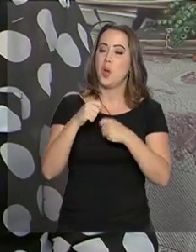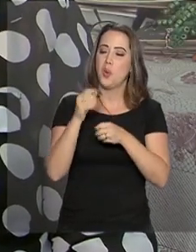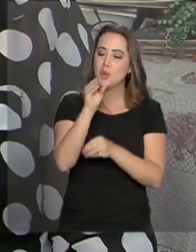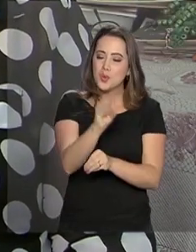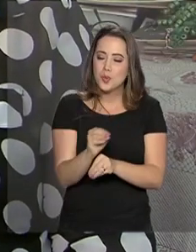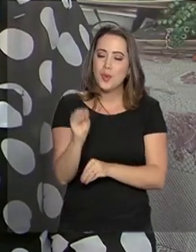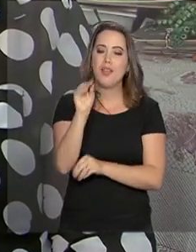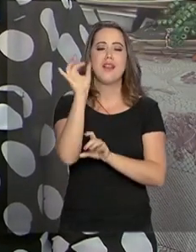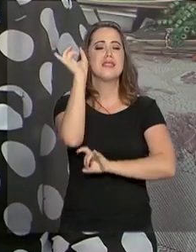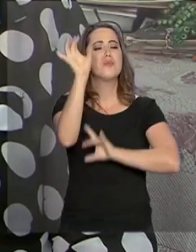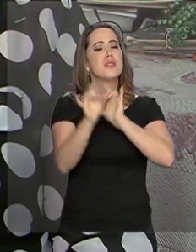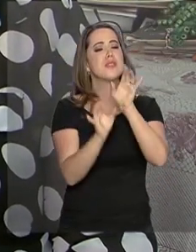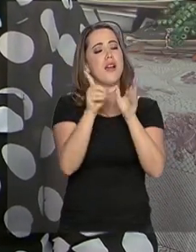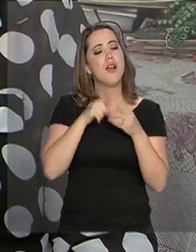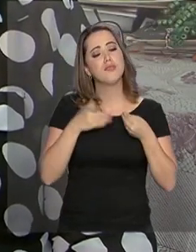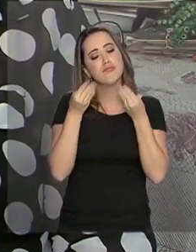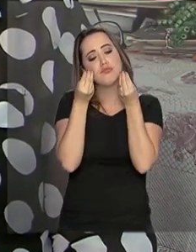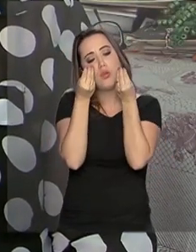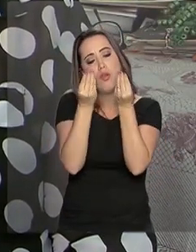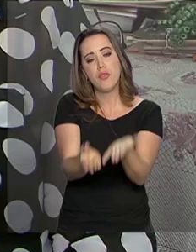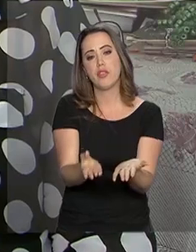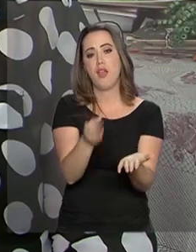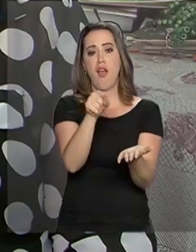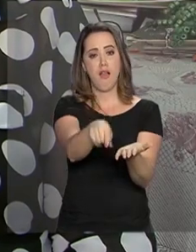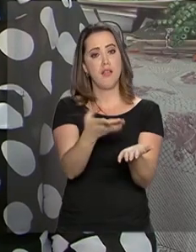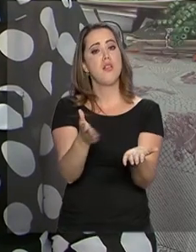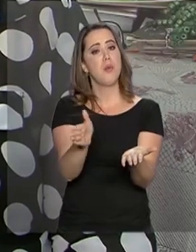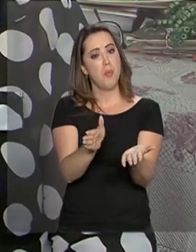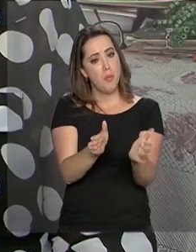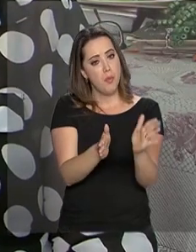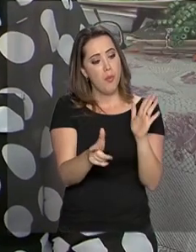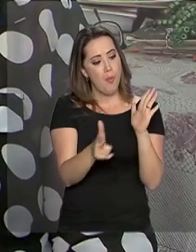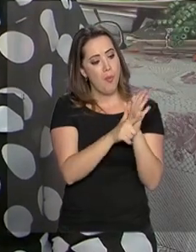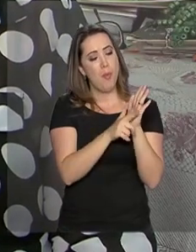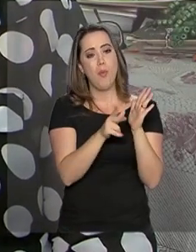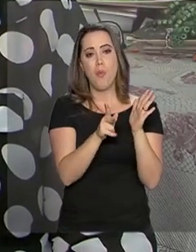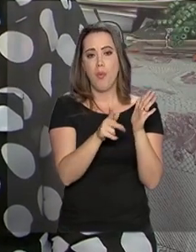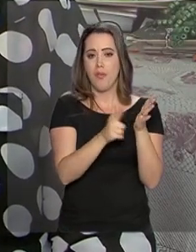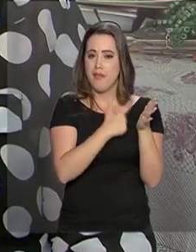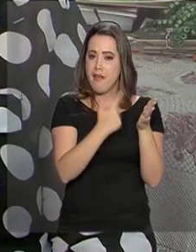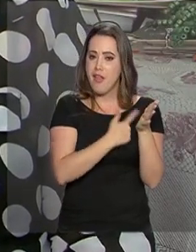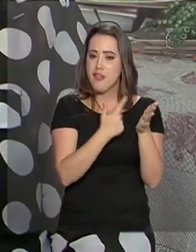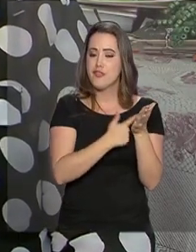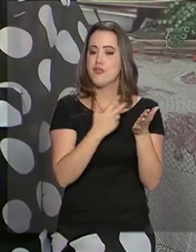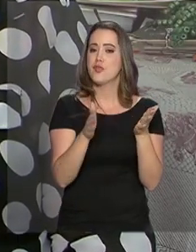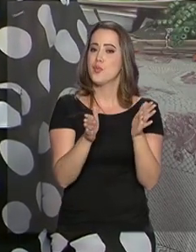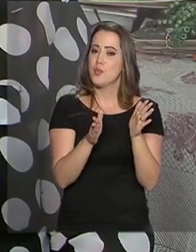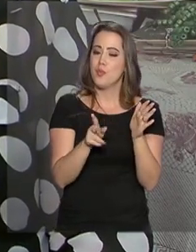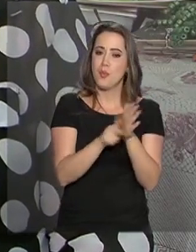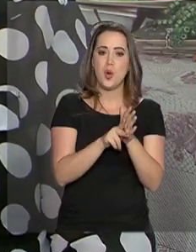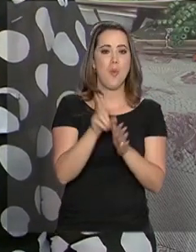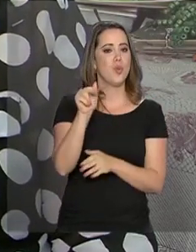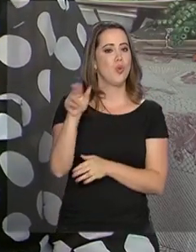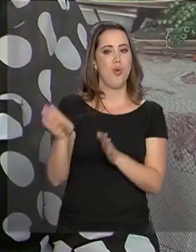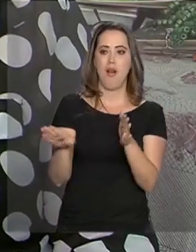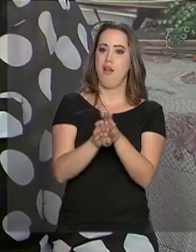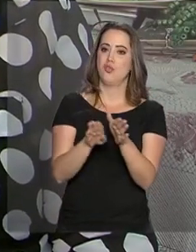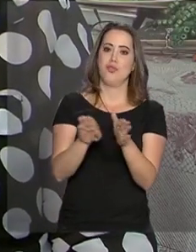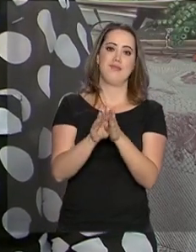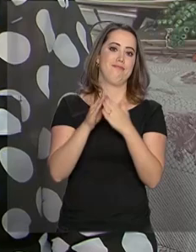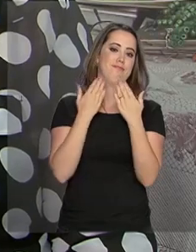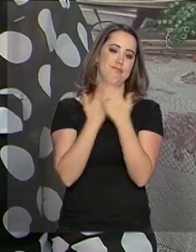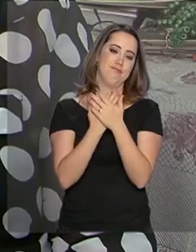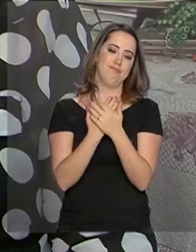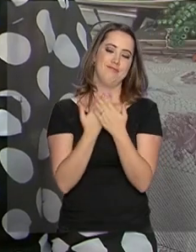necessidades especiais vão ter acesso, né, a seus livros didáticos que normalmente nunca chegavam, né?